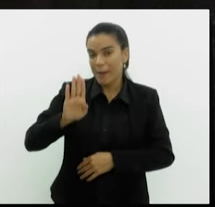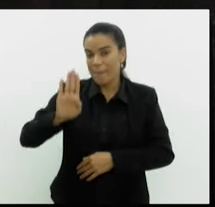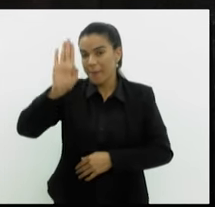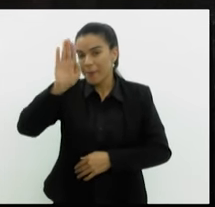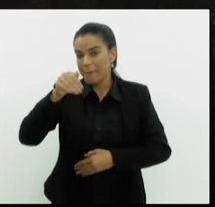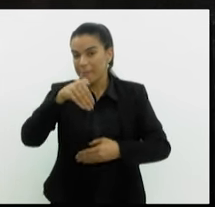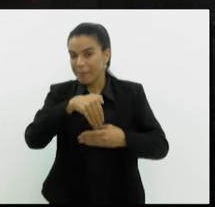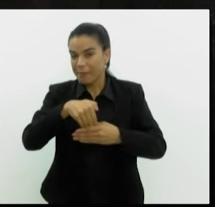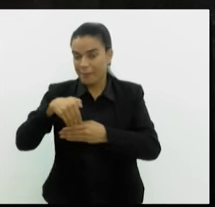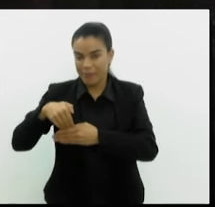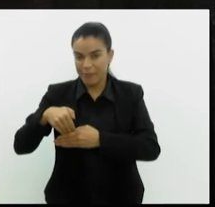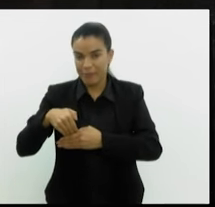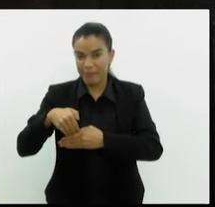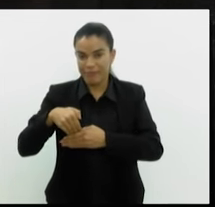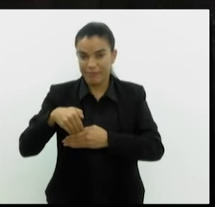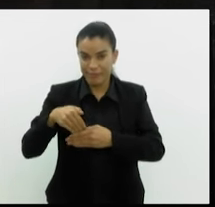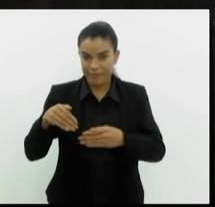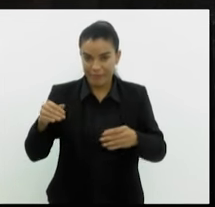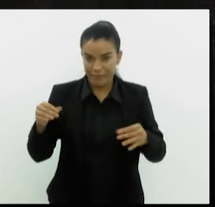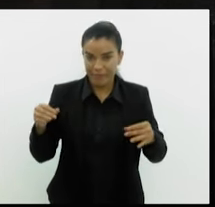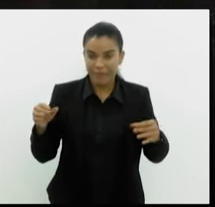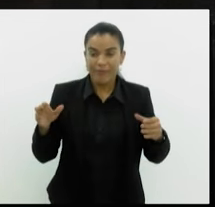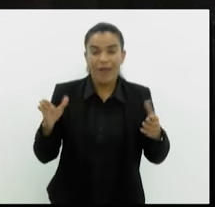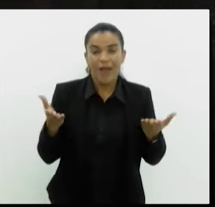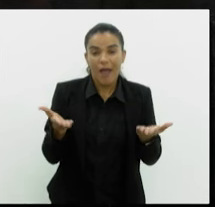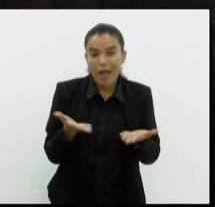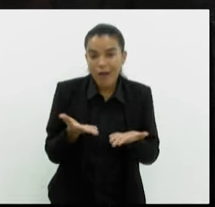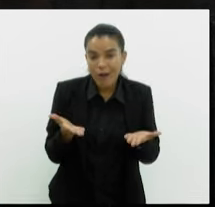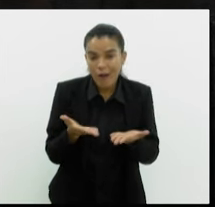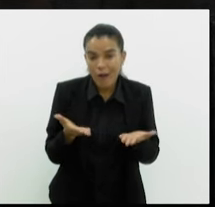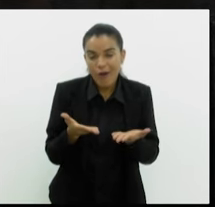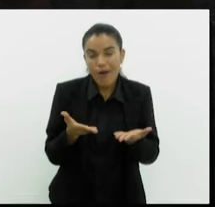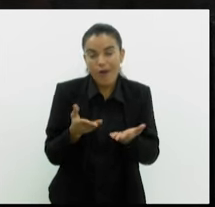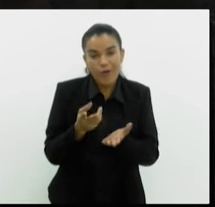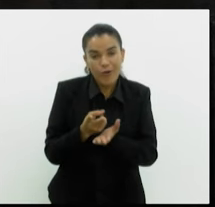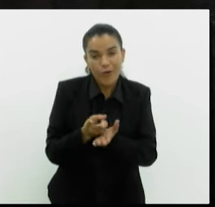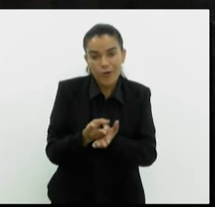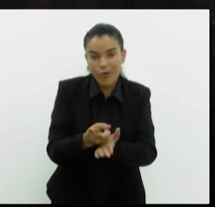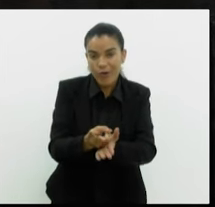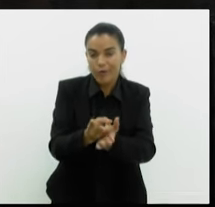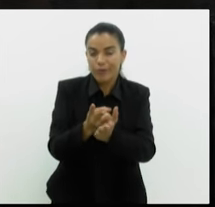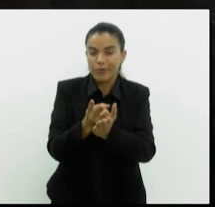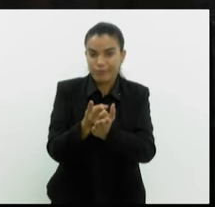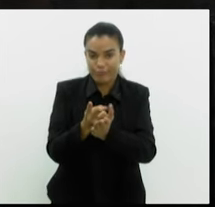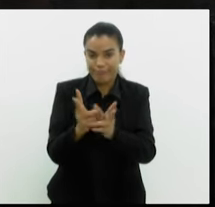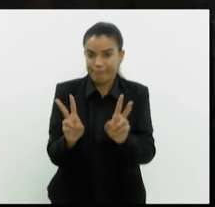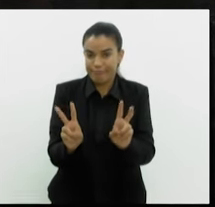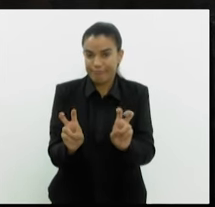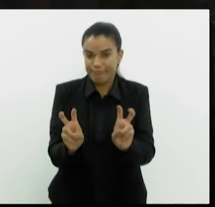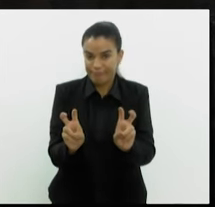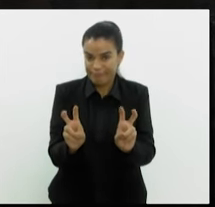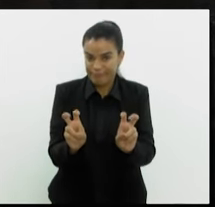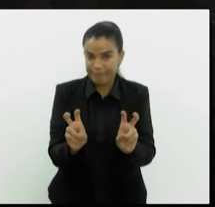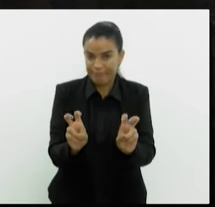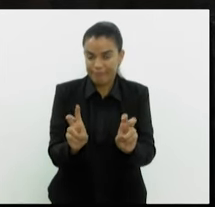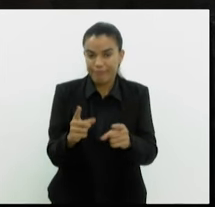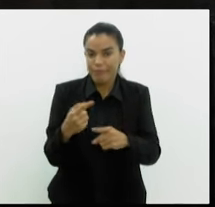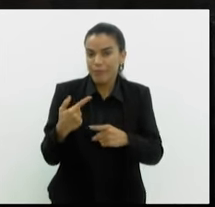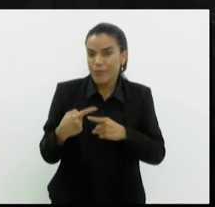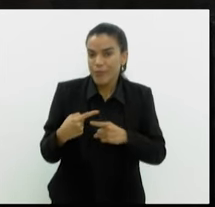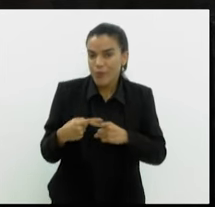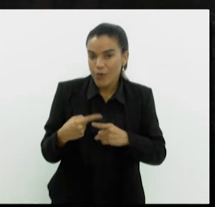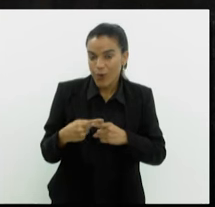eleitorais. Dito isso, senhor presidente, nós vamos aqui continuar com esse tema, porque ou